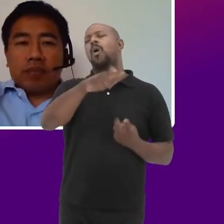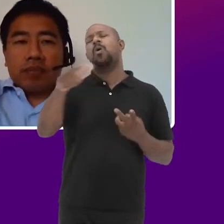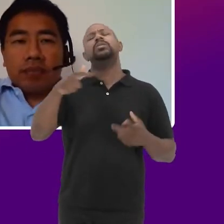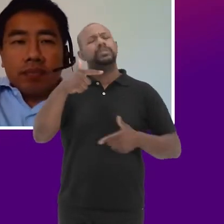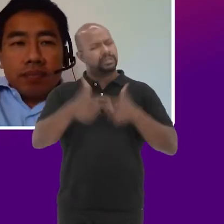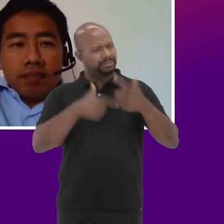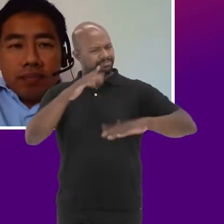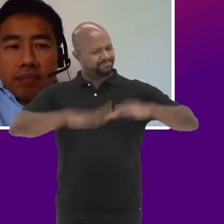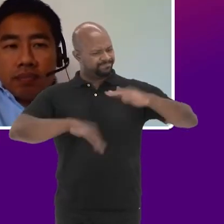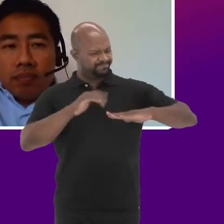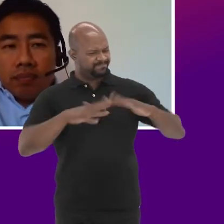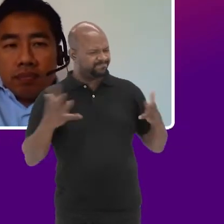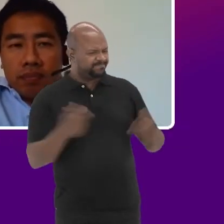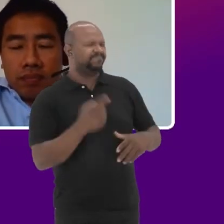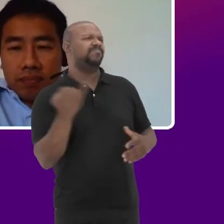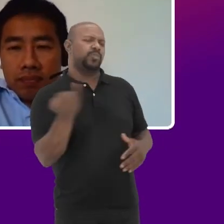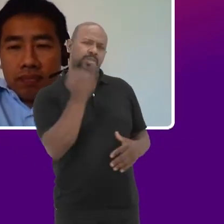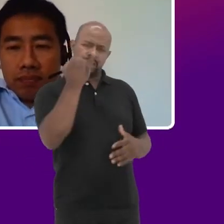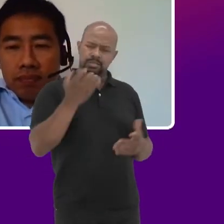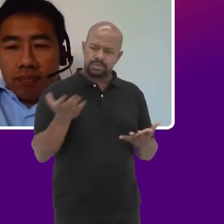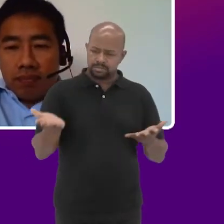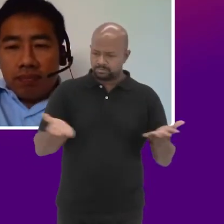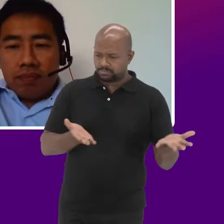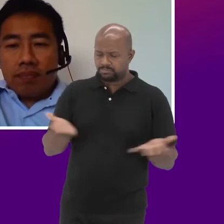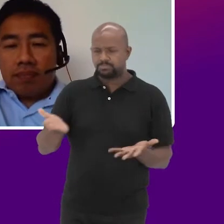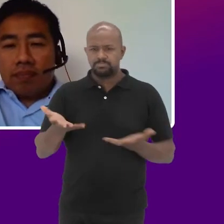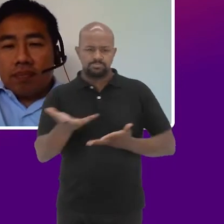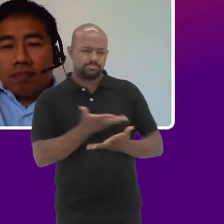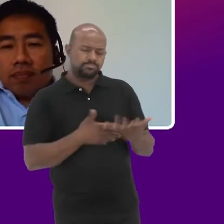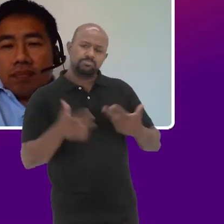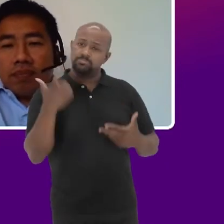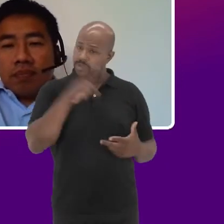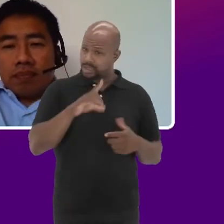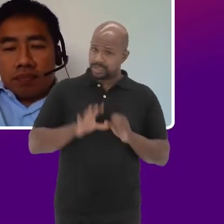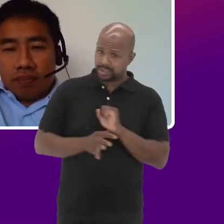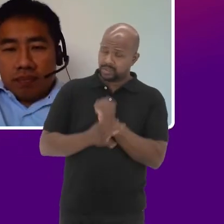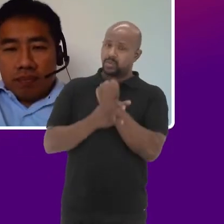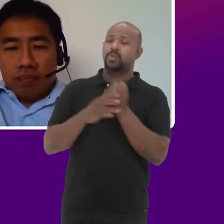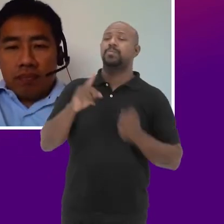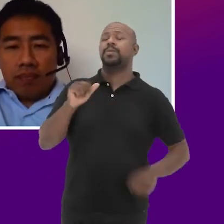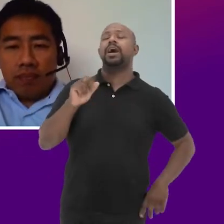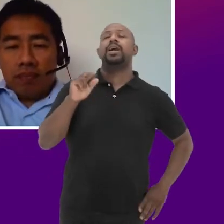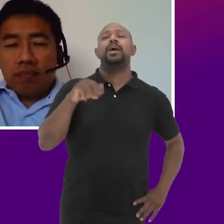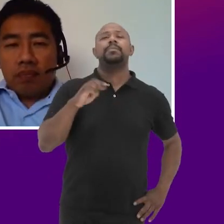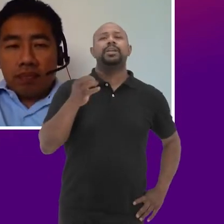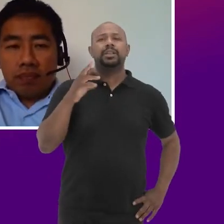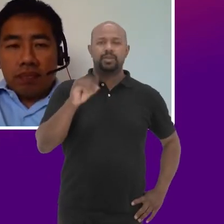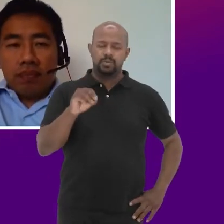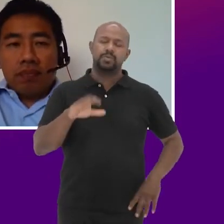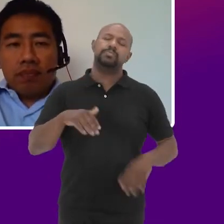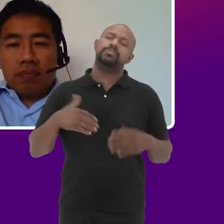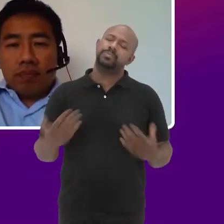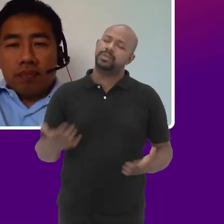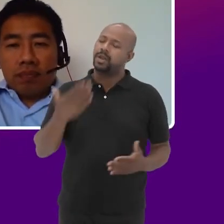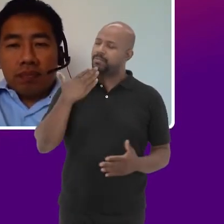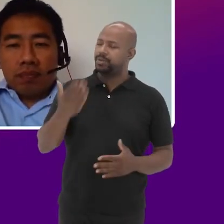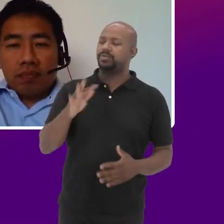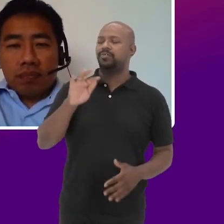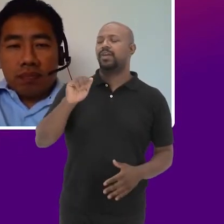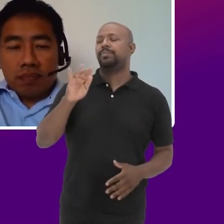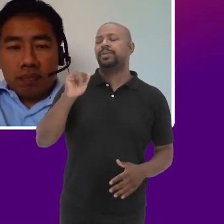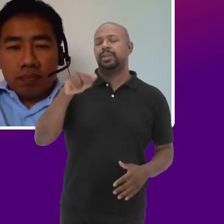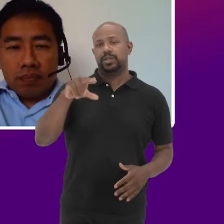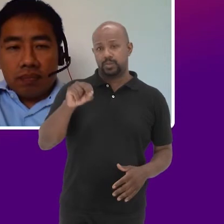outros agentes, né, importantes para essa dinâmica, né, de se desenhar seguros paramétricos. Com isso, eu peço